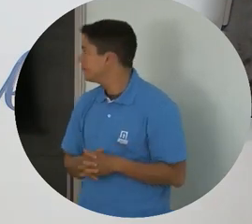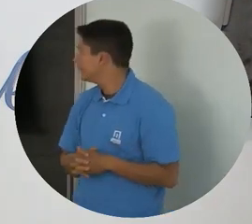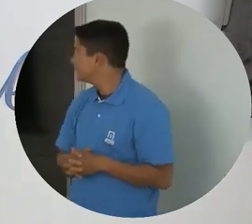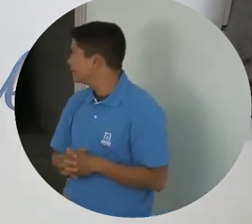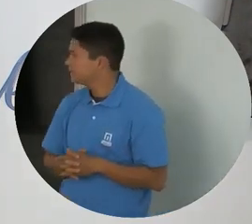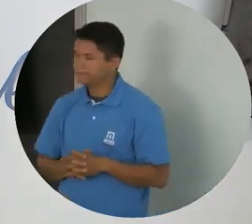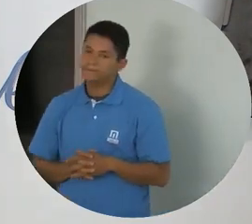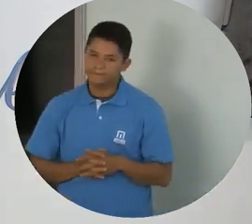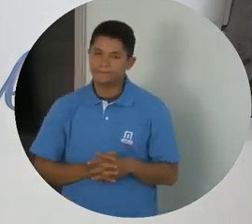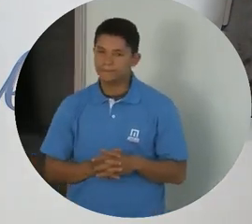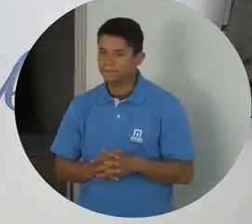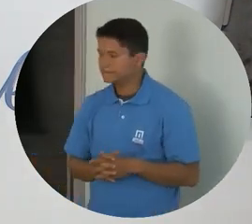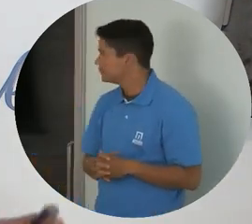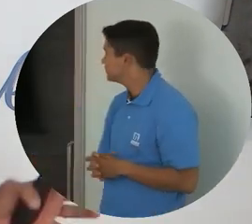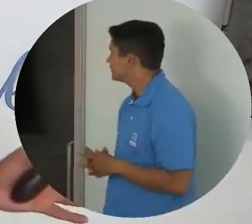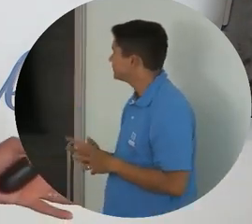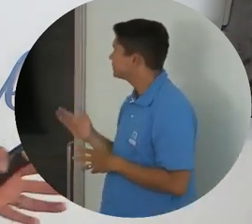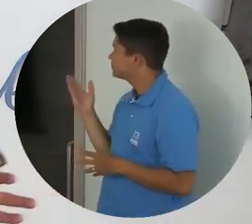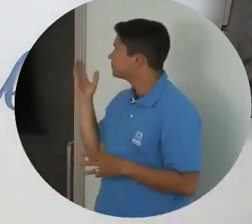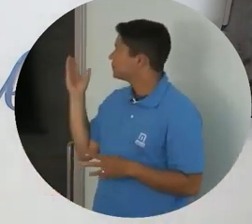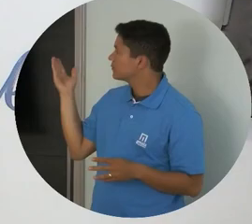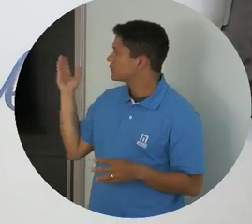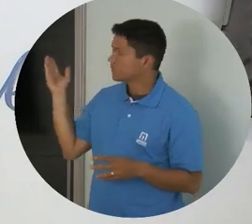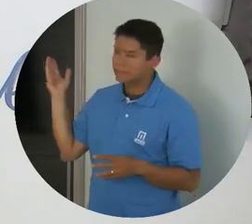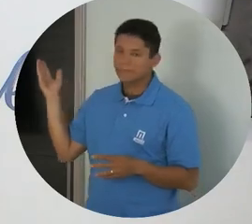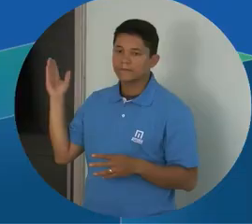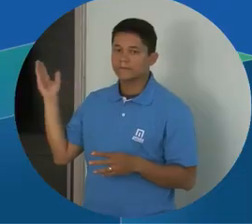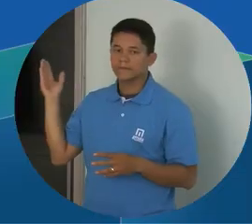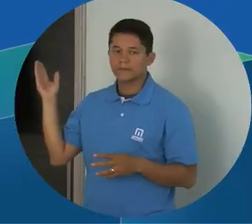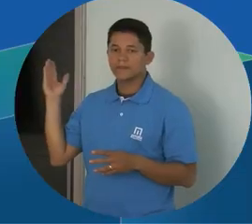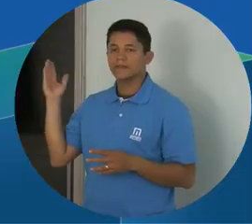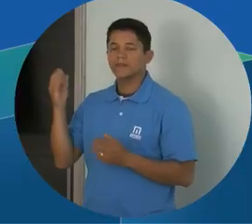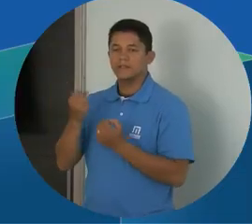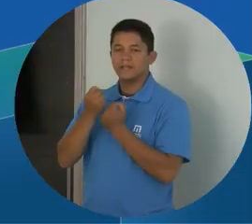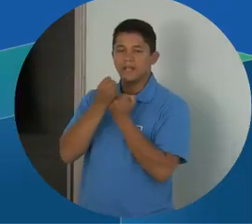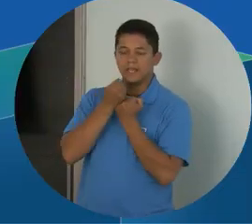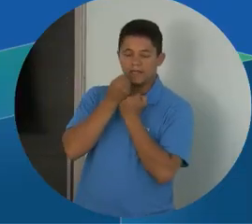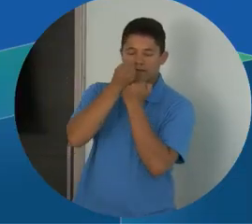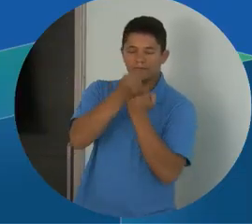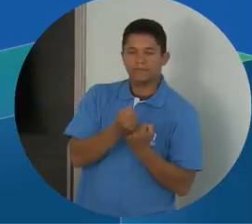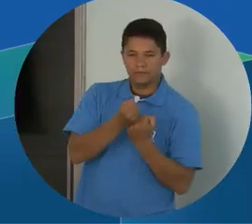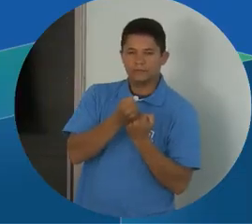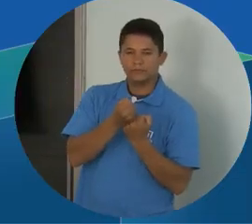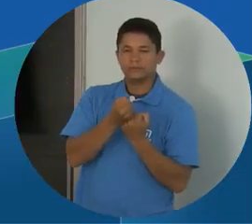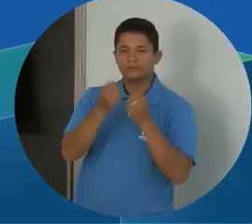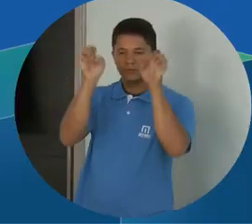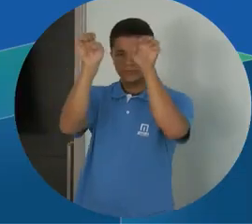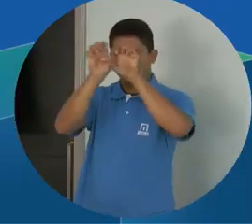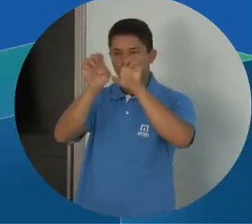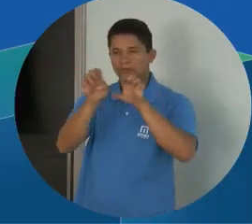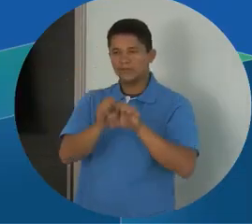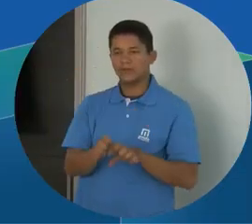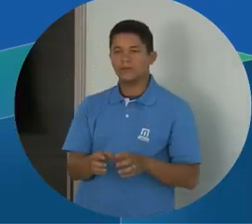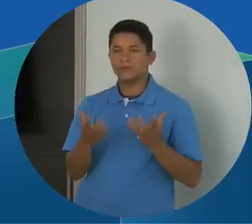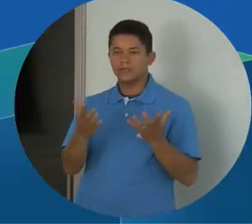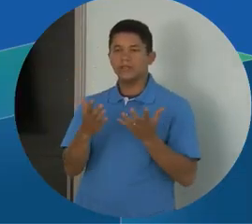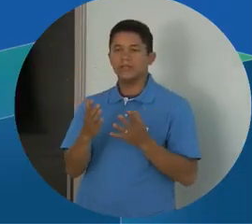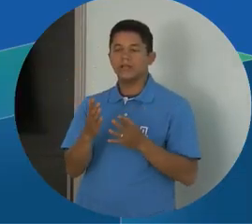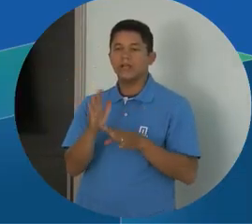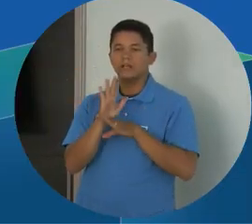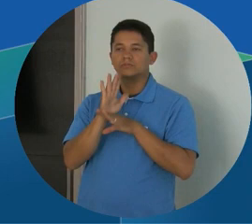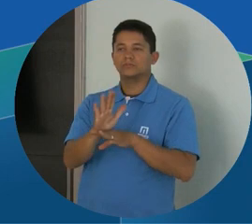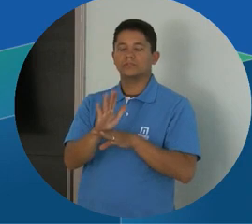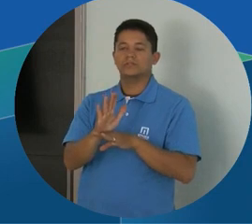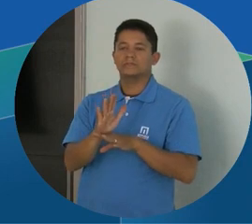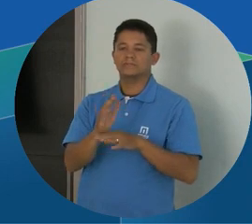Então, o conceito de reforço estrutural é reforçar uma estrutura que